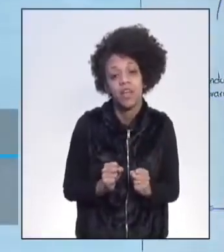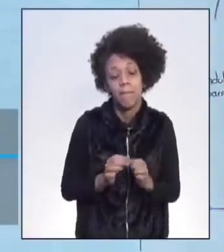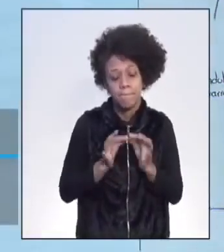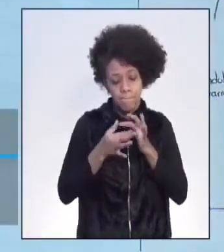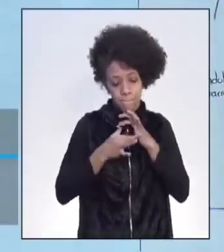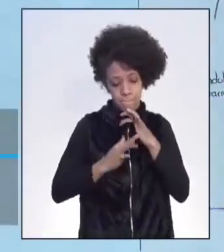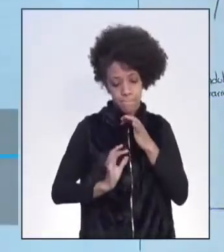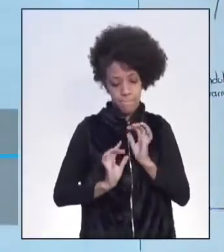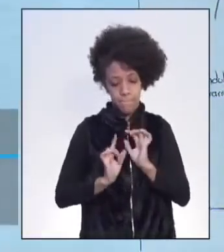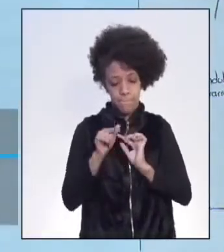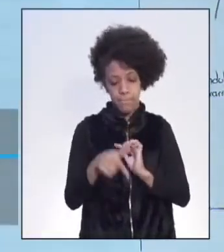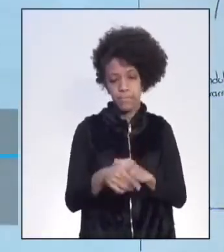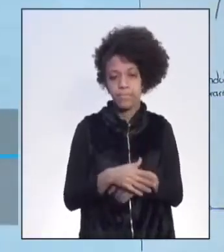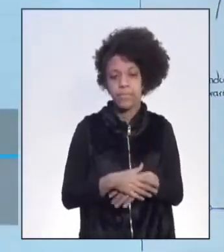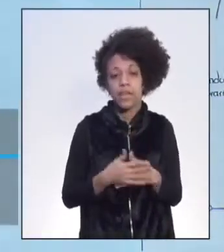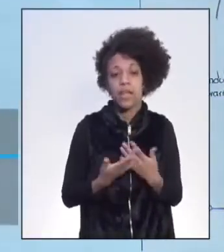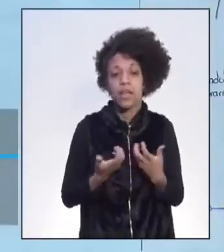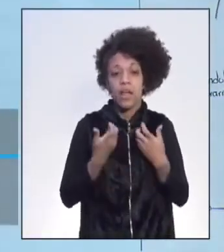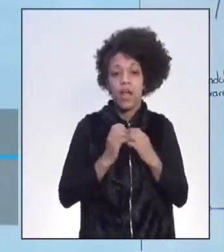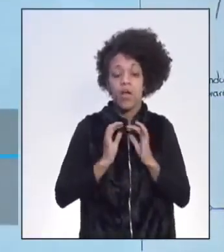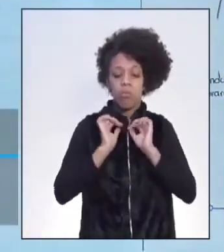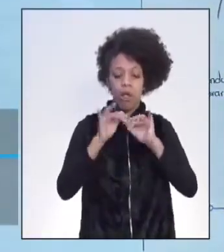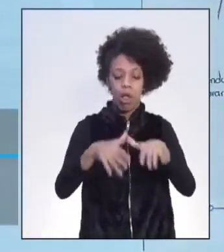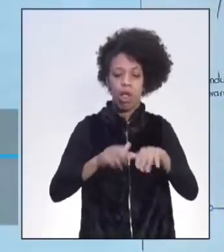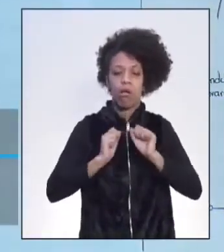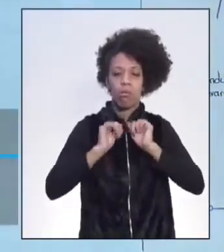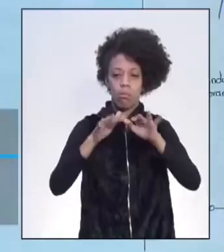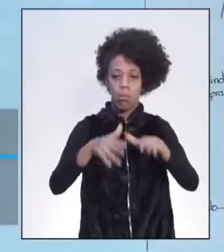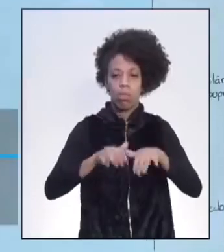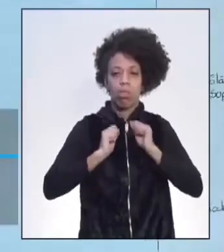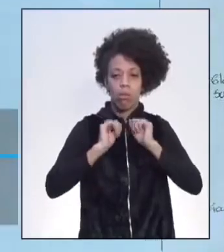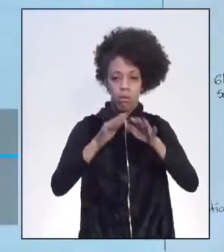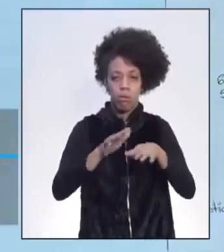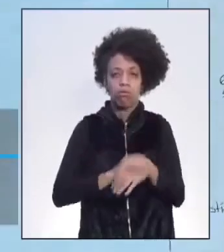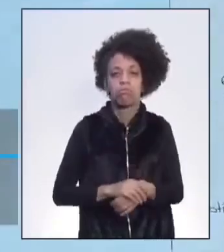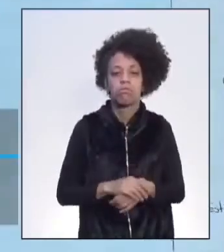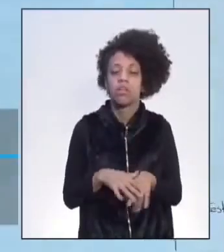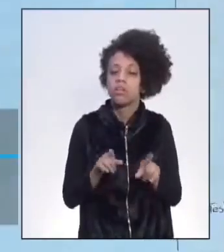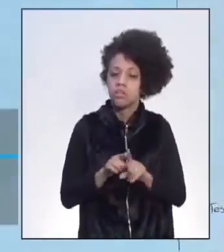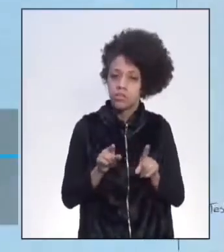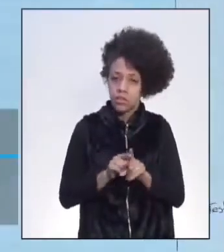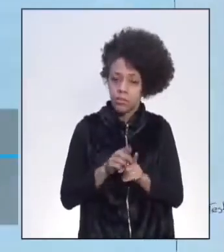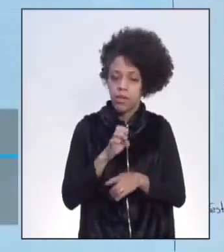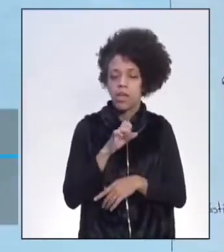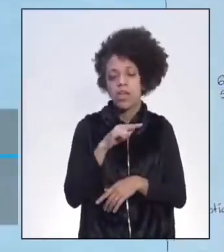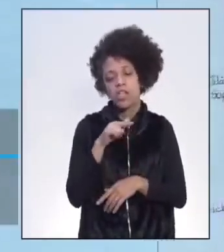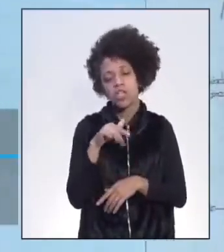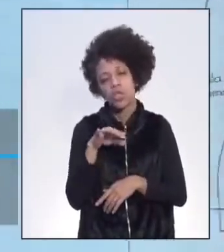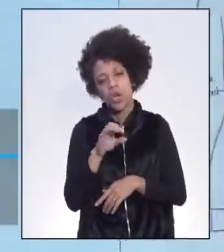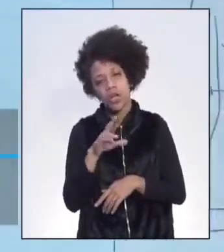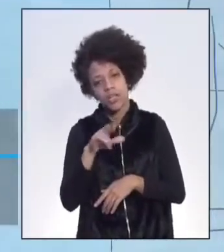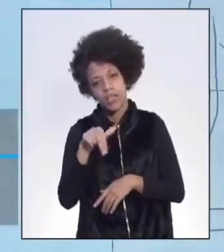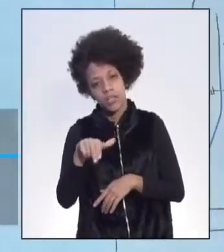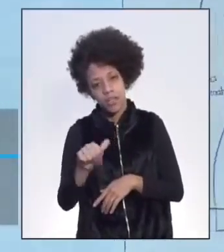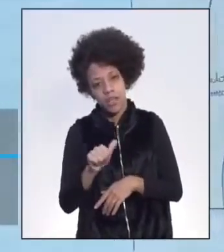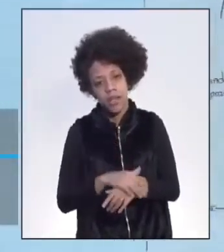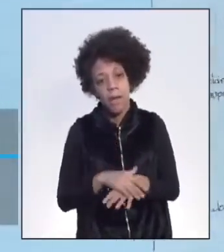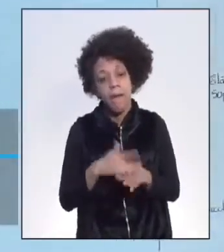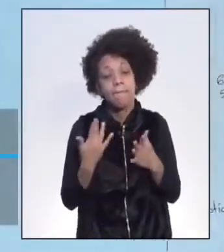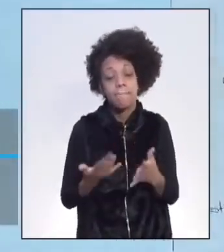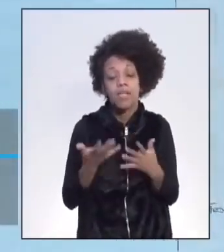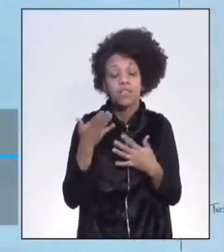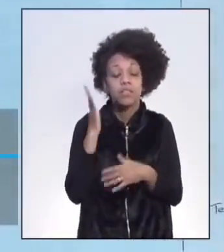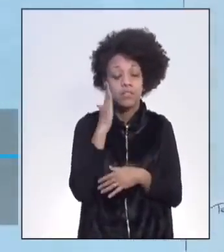do corpo. Aí as glândulas que vão jogar coisa para o tubo digestivo também são chamadas de exócrinas. Tá bom? Mas eu quero saber